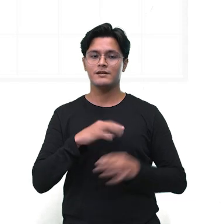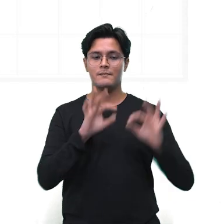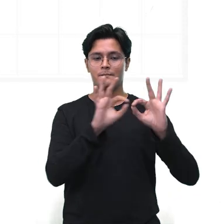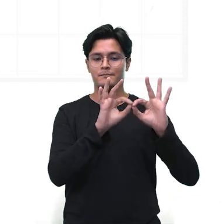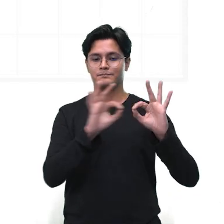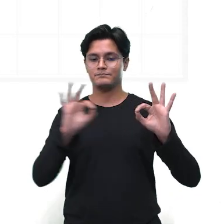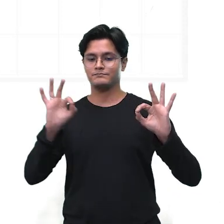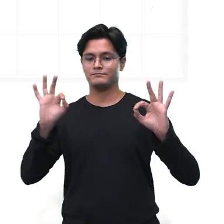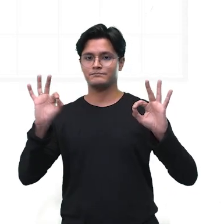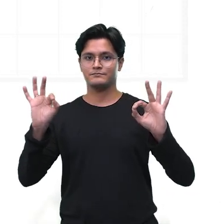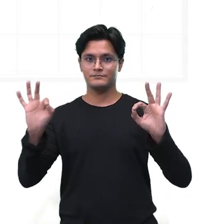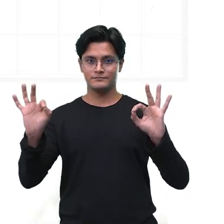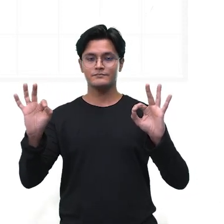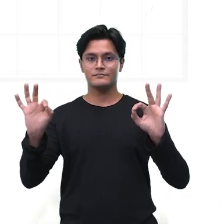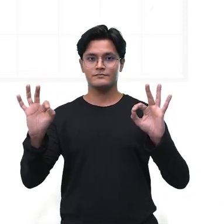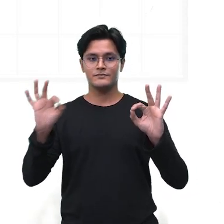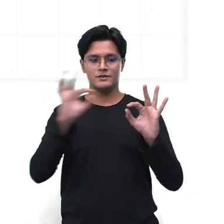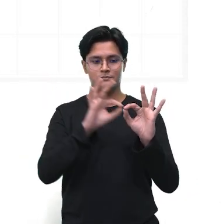de retas